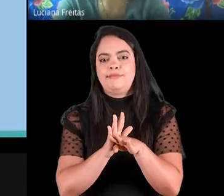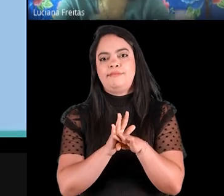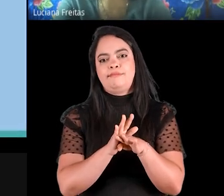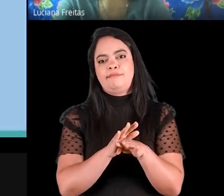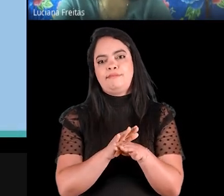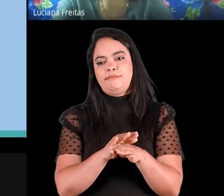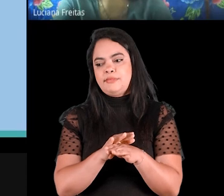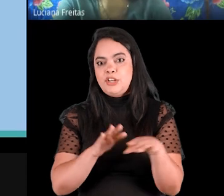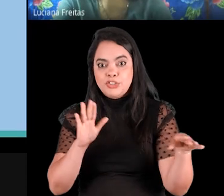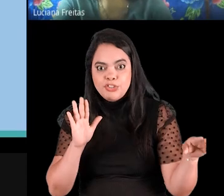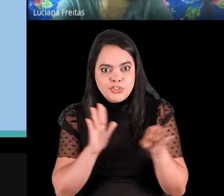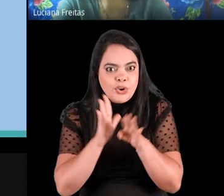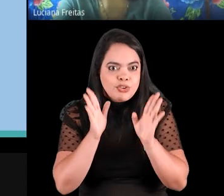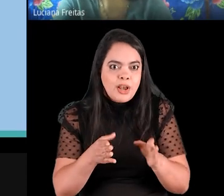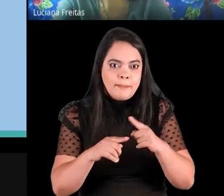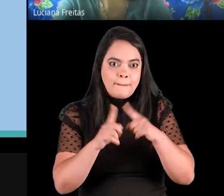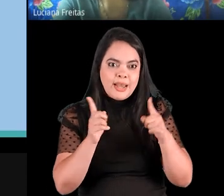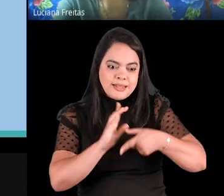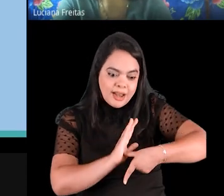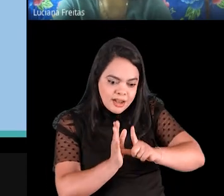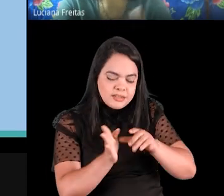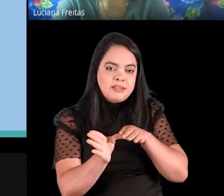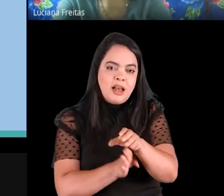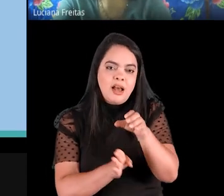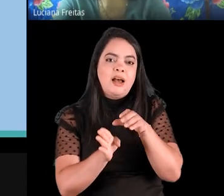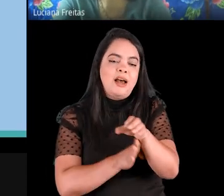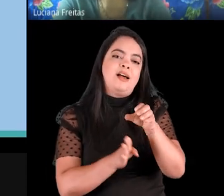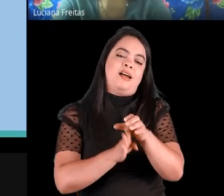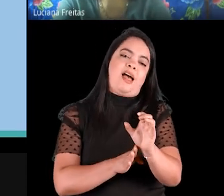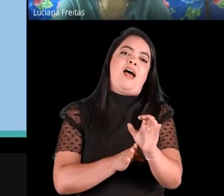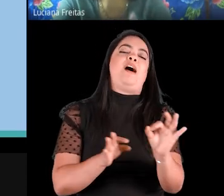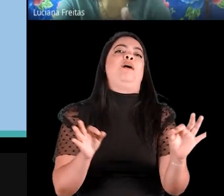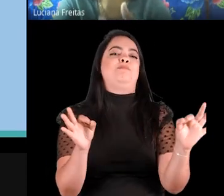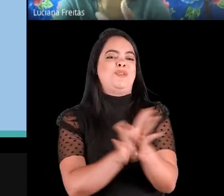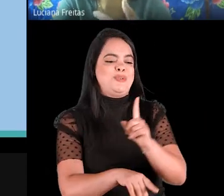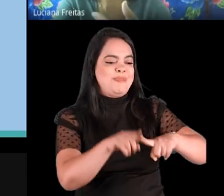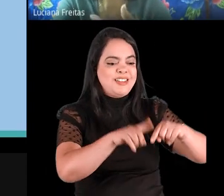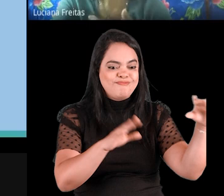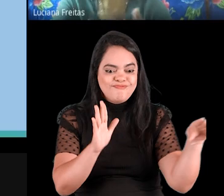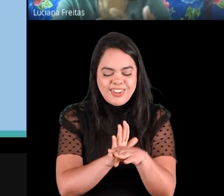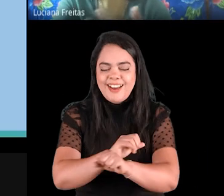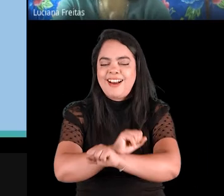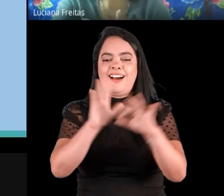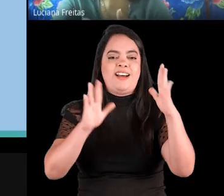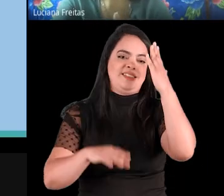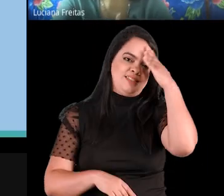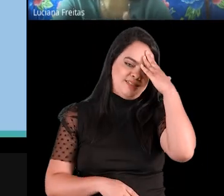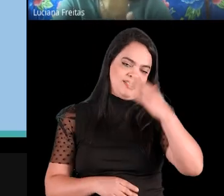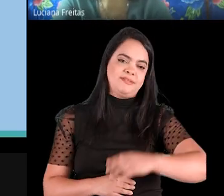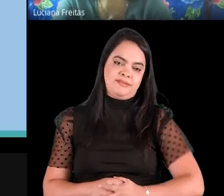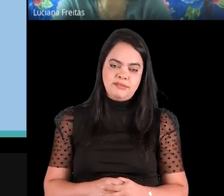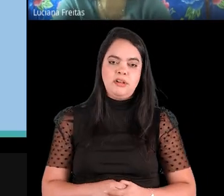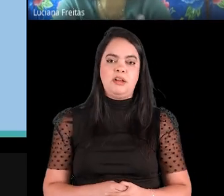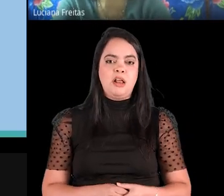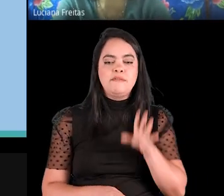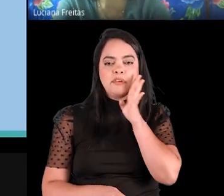Mas se a gente puder orientar antes, né, aí sim o material contempla. Então tem que ver... E aí eu achei bacana, porque tanto